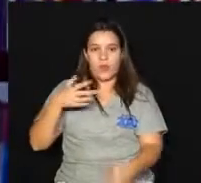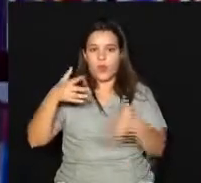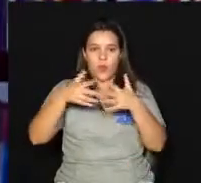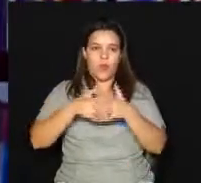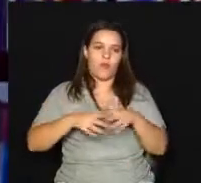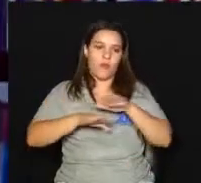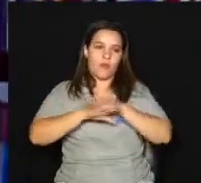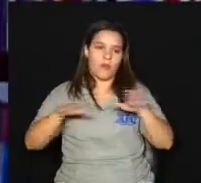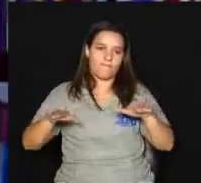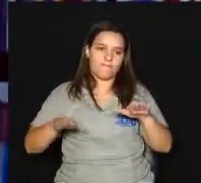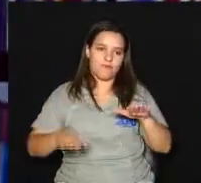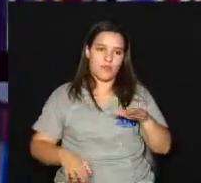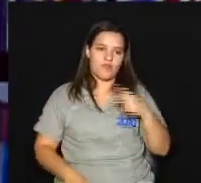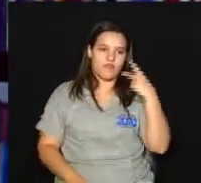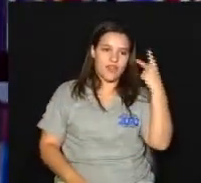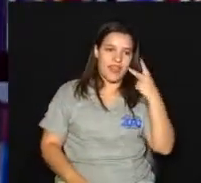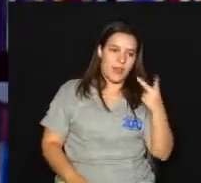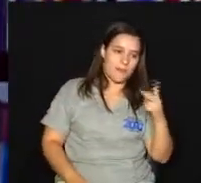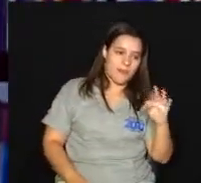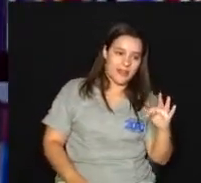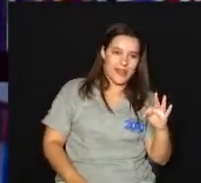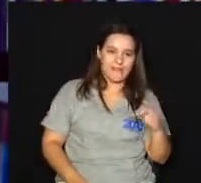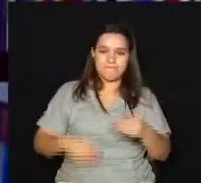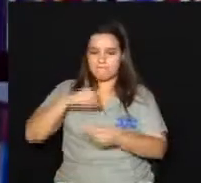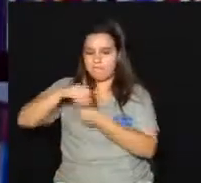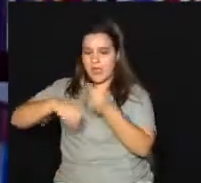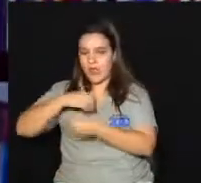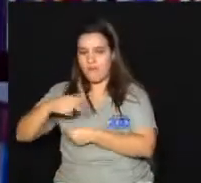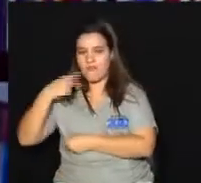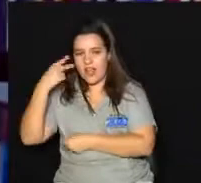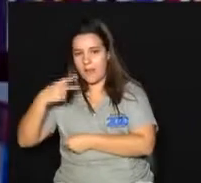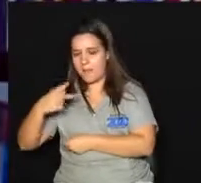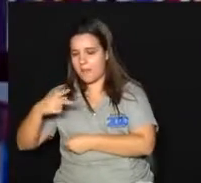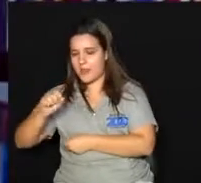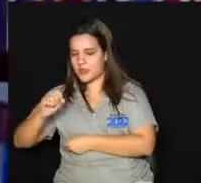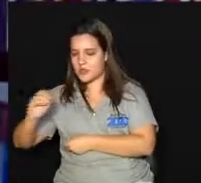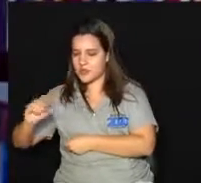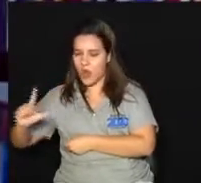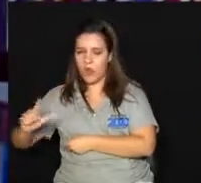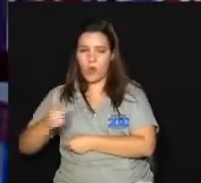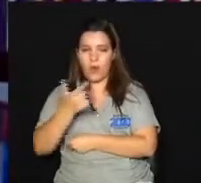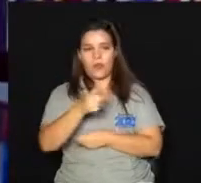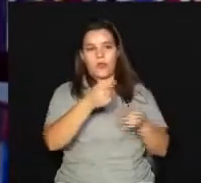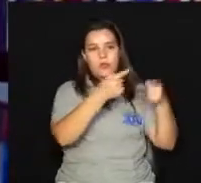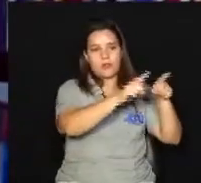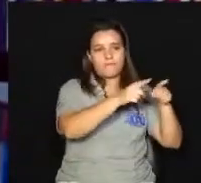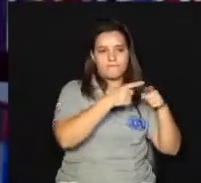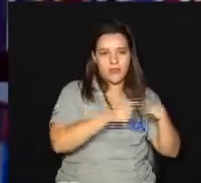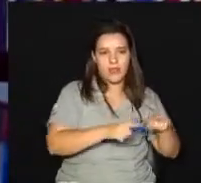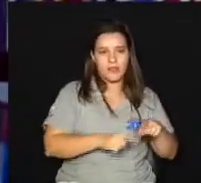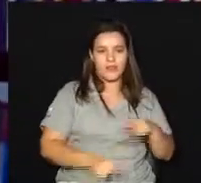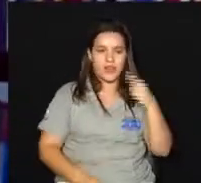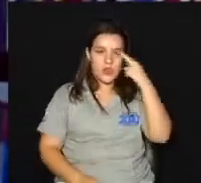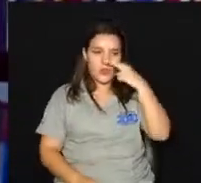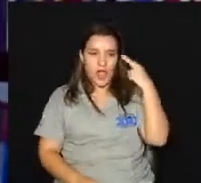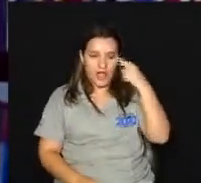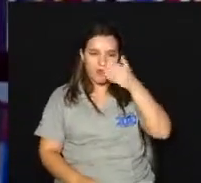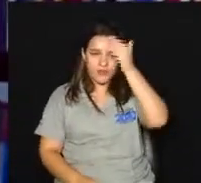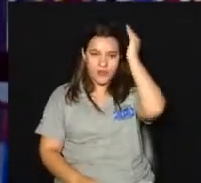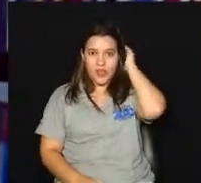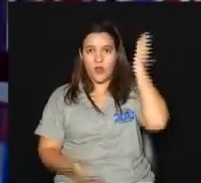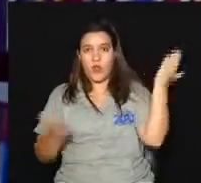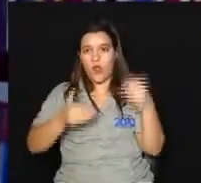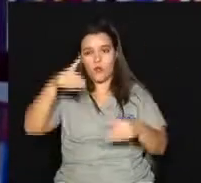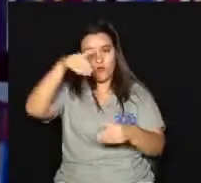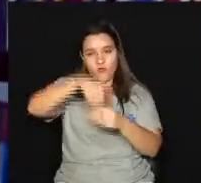confundem mais com os votos dos vereadores do PT. Assim como todas as demais coligações do Rafa, do Dário. Agora o